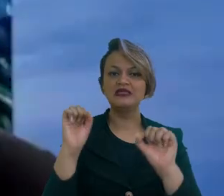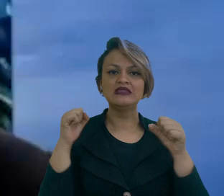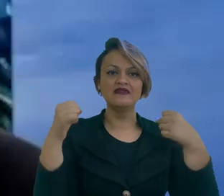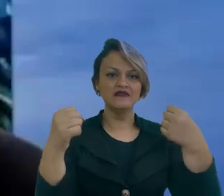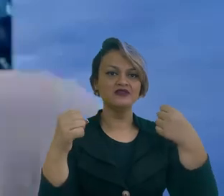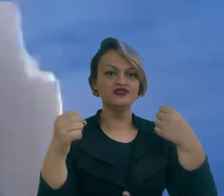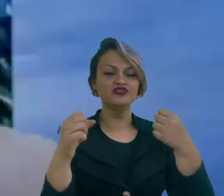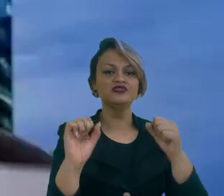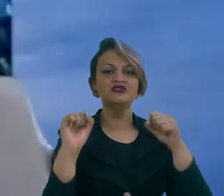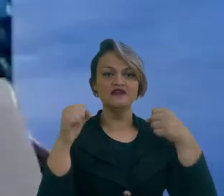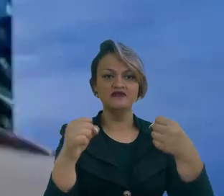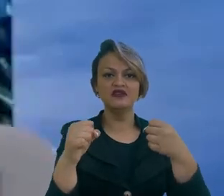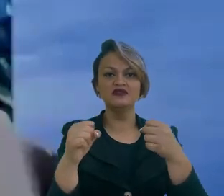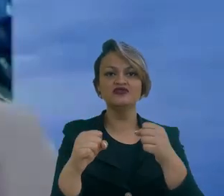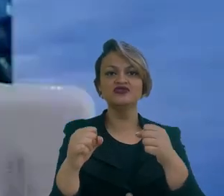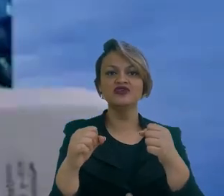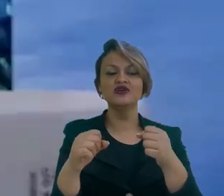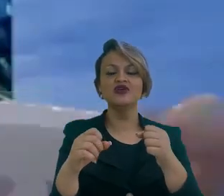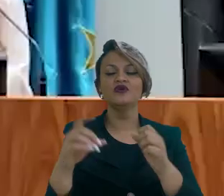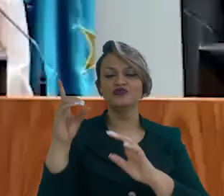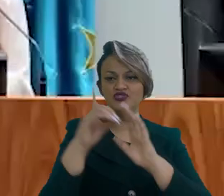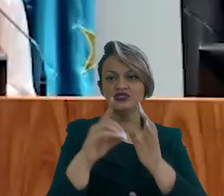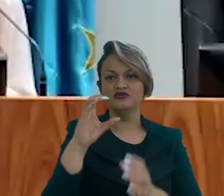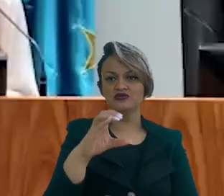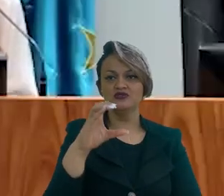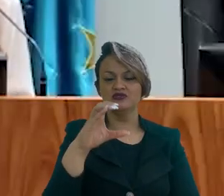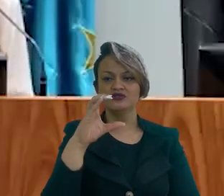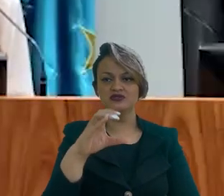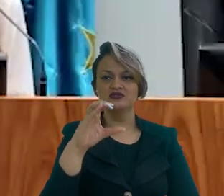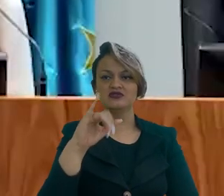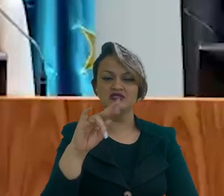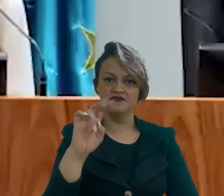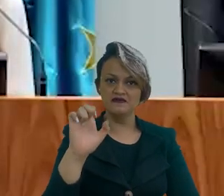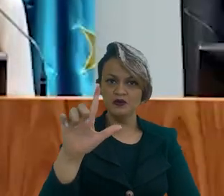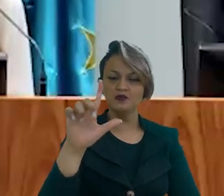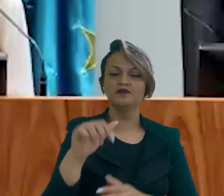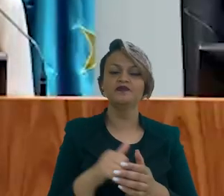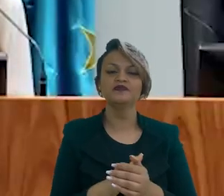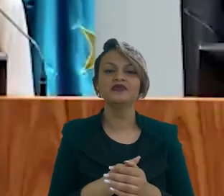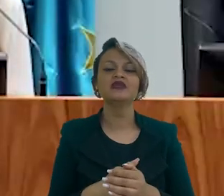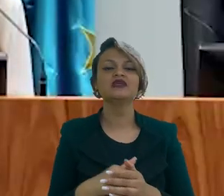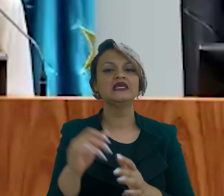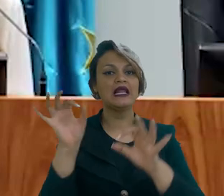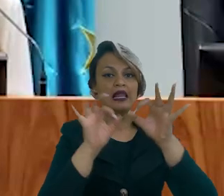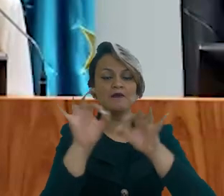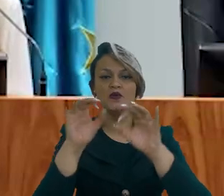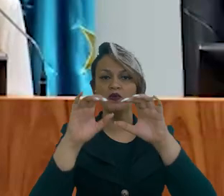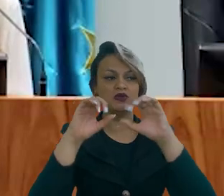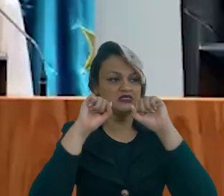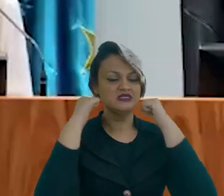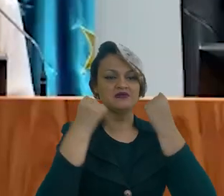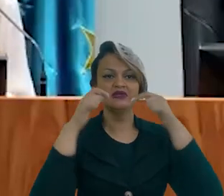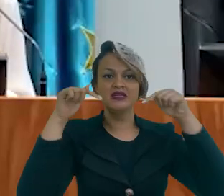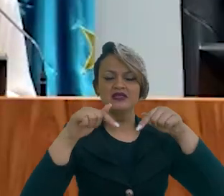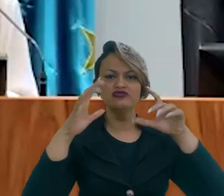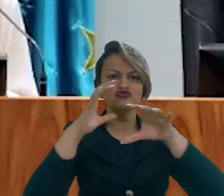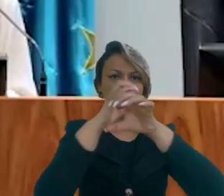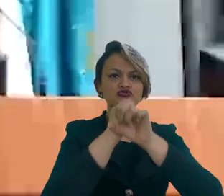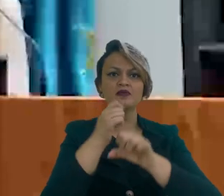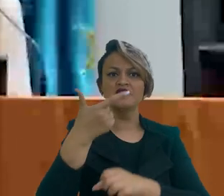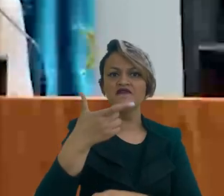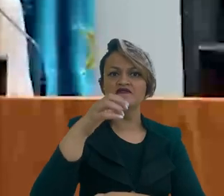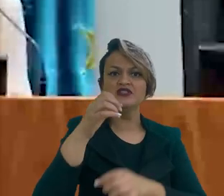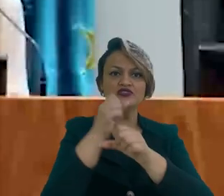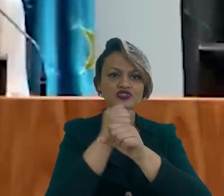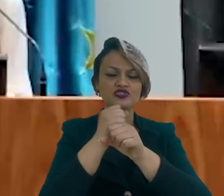um dos grandes Defensores do nosso direito civil atual Professor mairano Maia Júnior pela elaboração de um evento que realmente